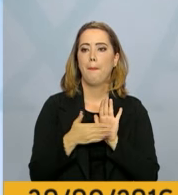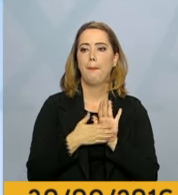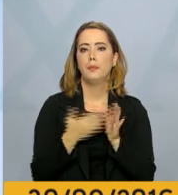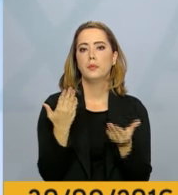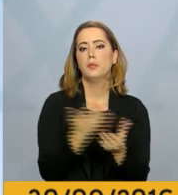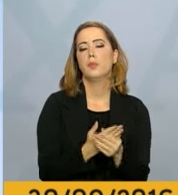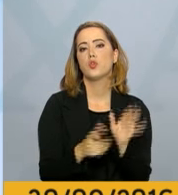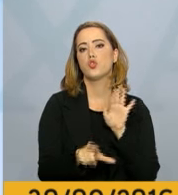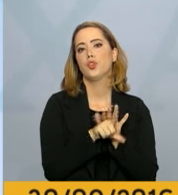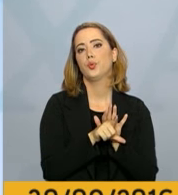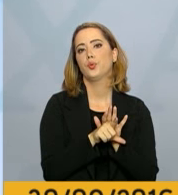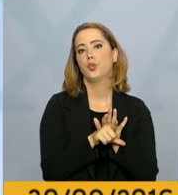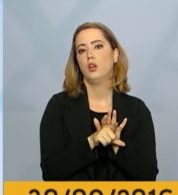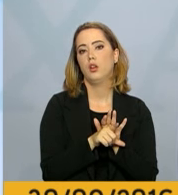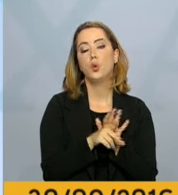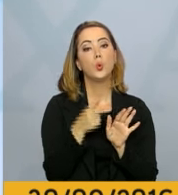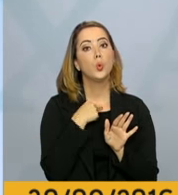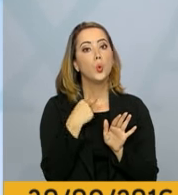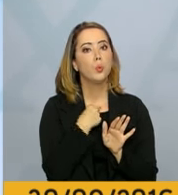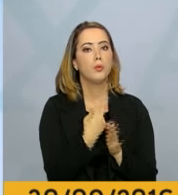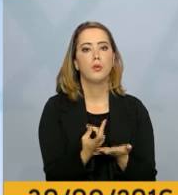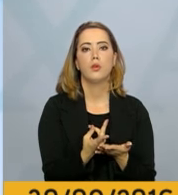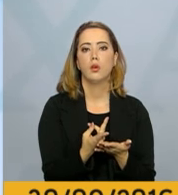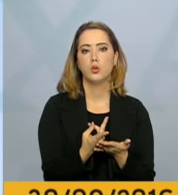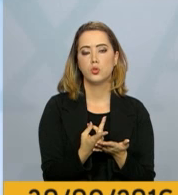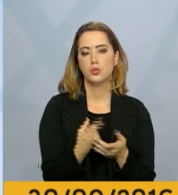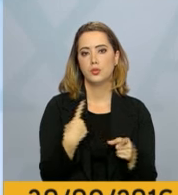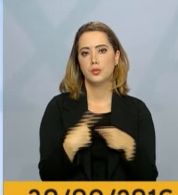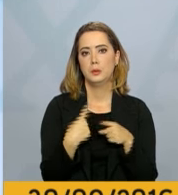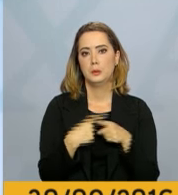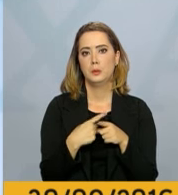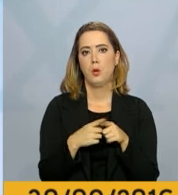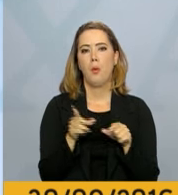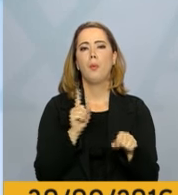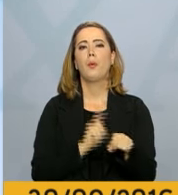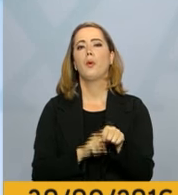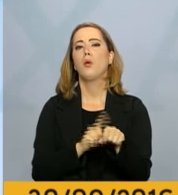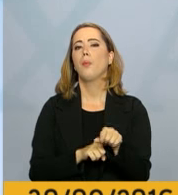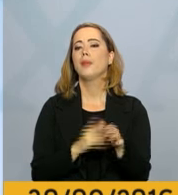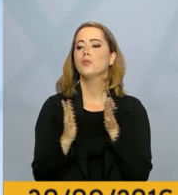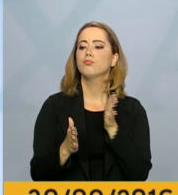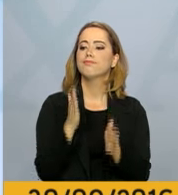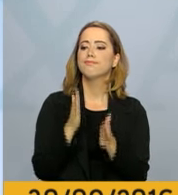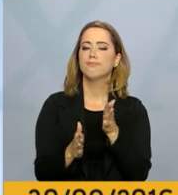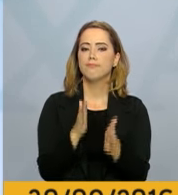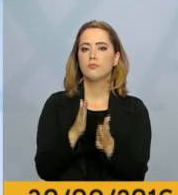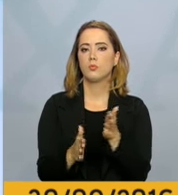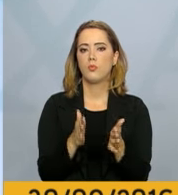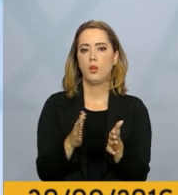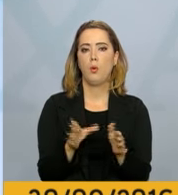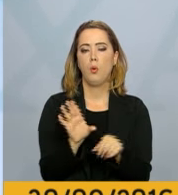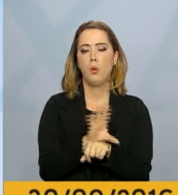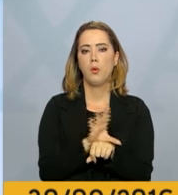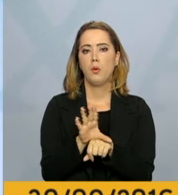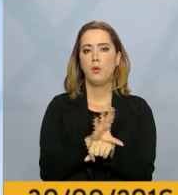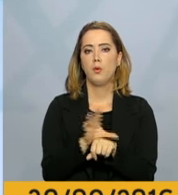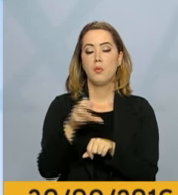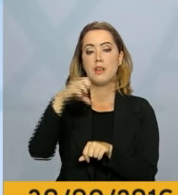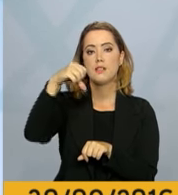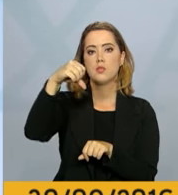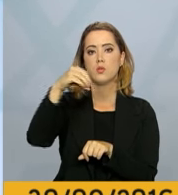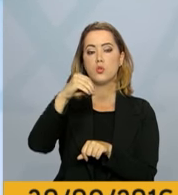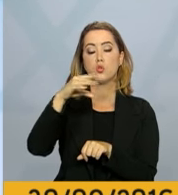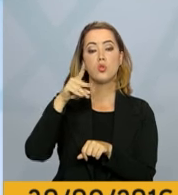poderia fazê-lo. Se o fizesse por projeto de lei com prazo constitucional, por exemplo, o prazo constitucional é de 90